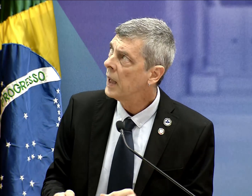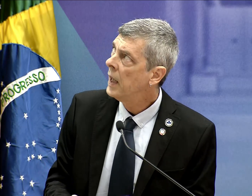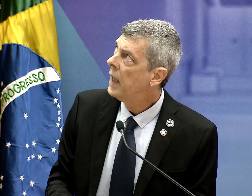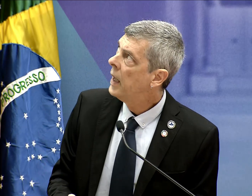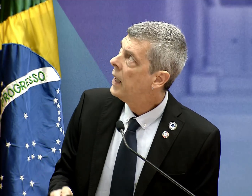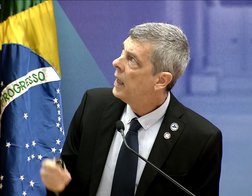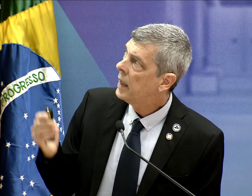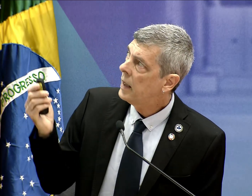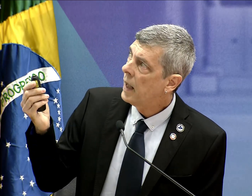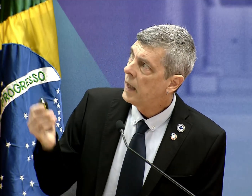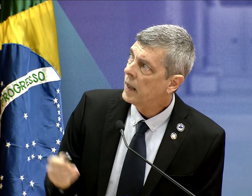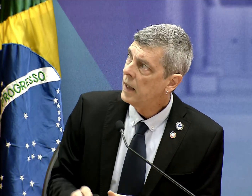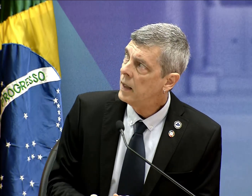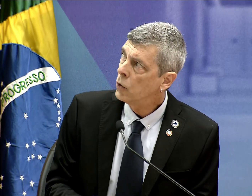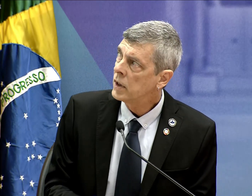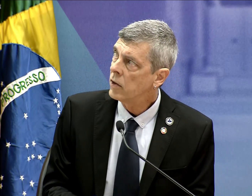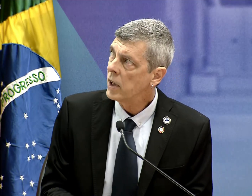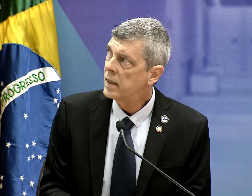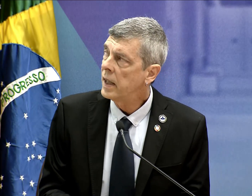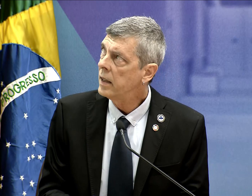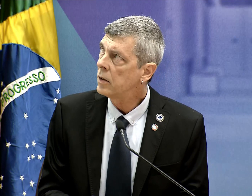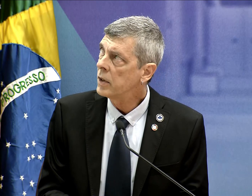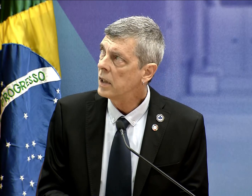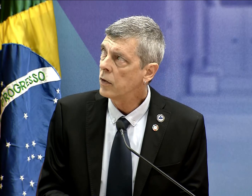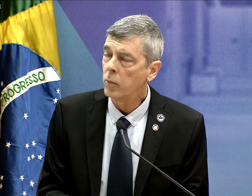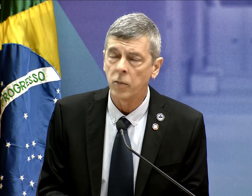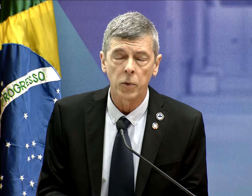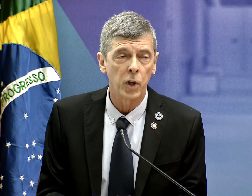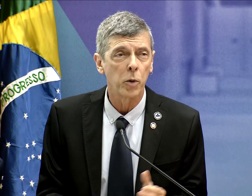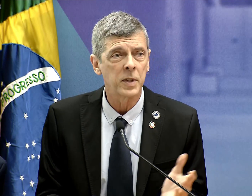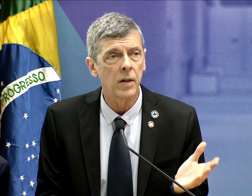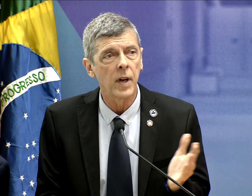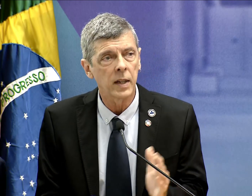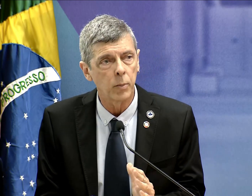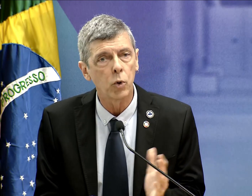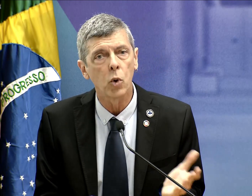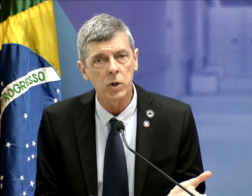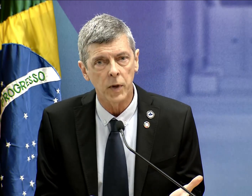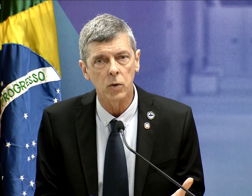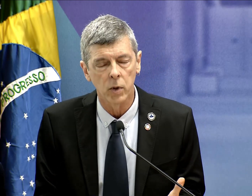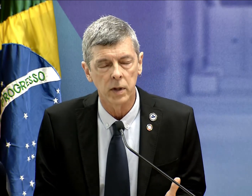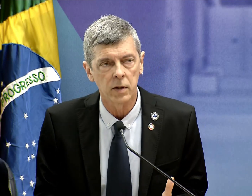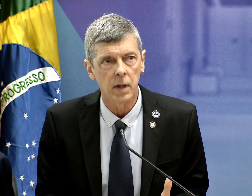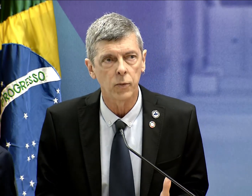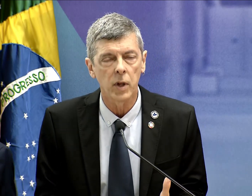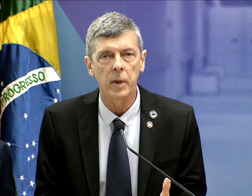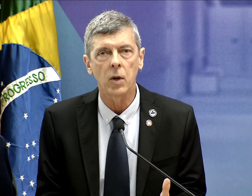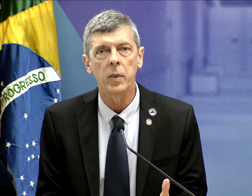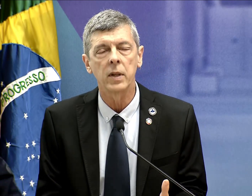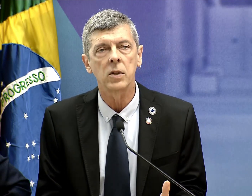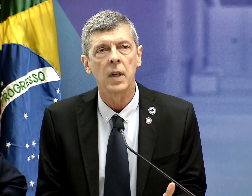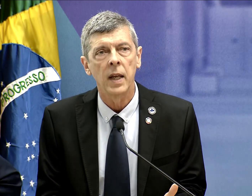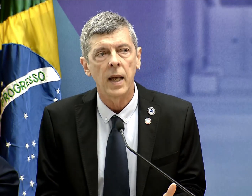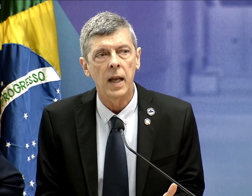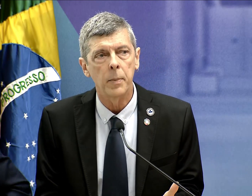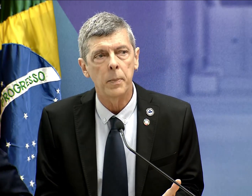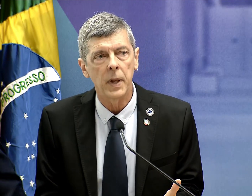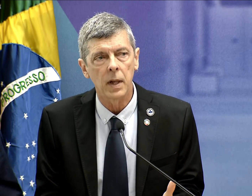enfatizar que, nos anos recentes, vocês vão poder observar que, por dois fatores, né,